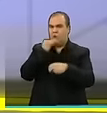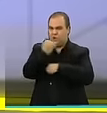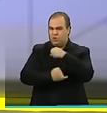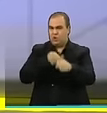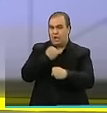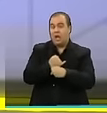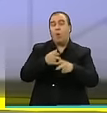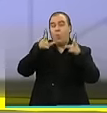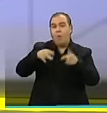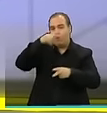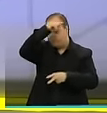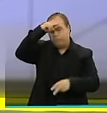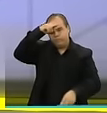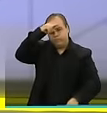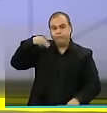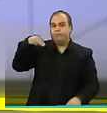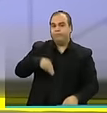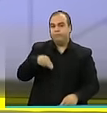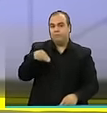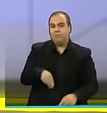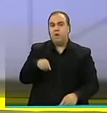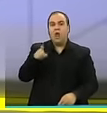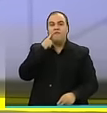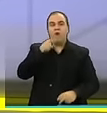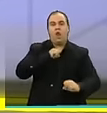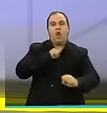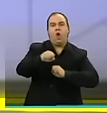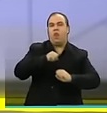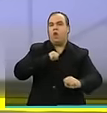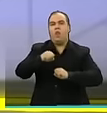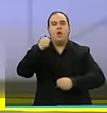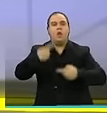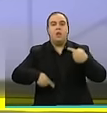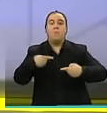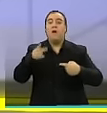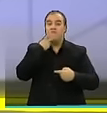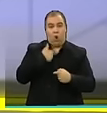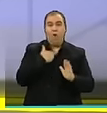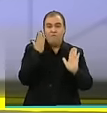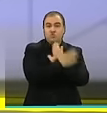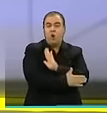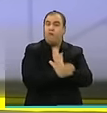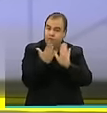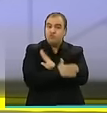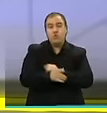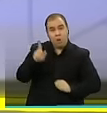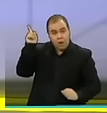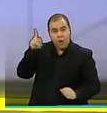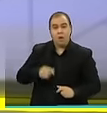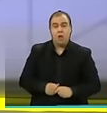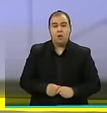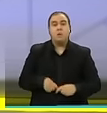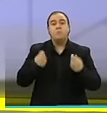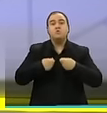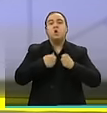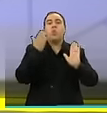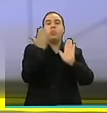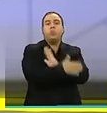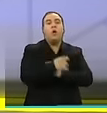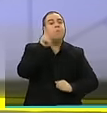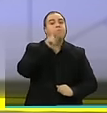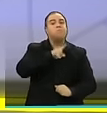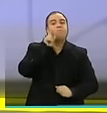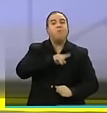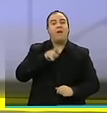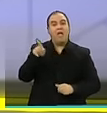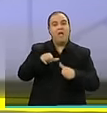esse Pablo Marçal, eita, que desvirtuou os debates. Eita, porra. Me chamou de fujão. Fujão é ele que teve que dar no pé para os Estados Unidos para